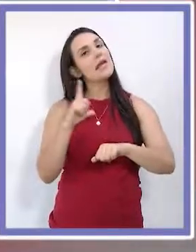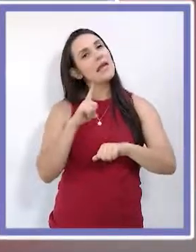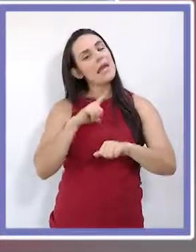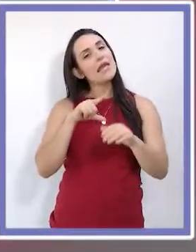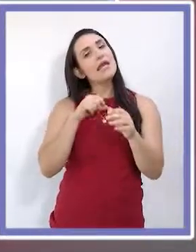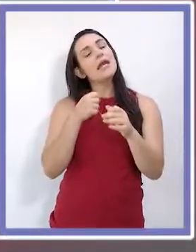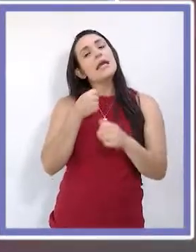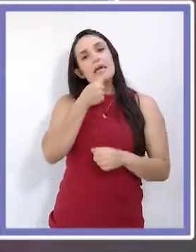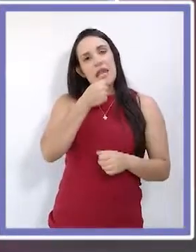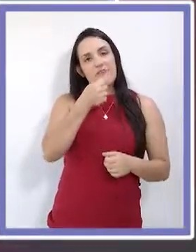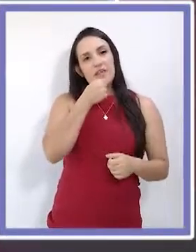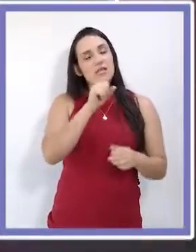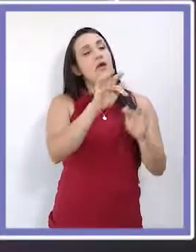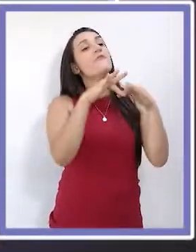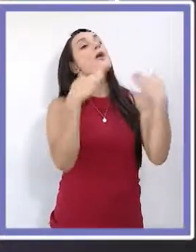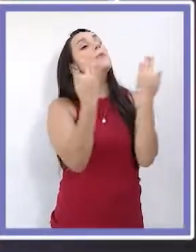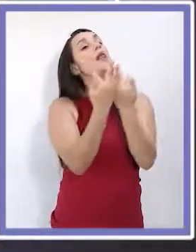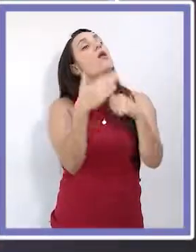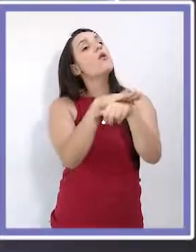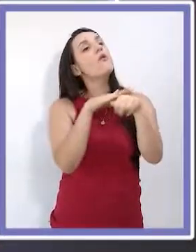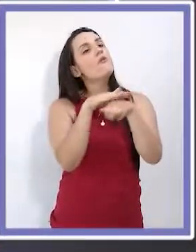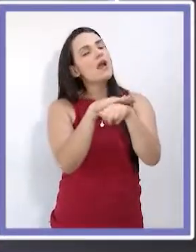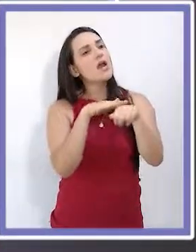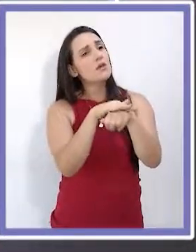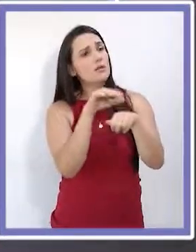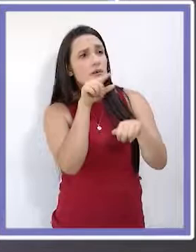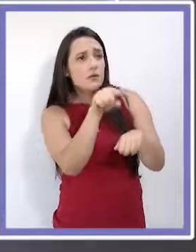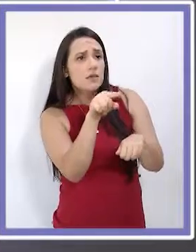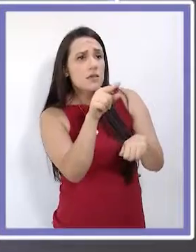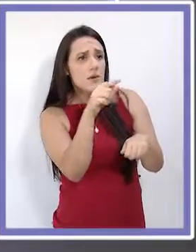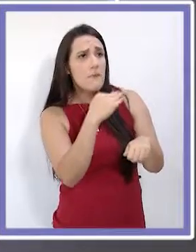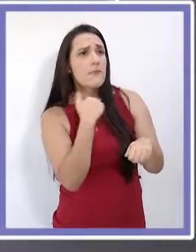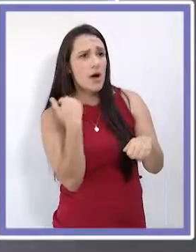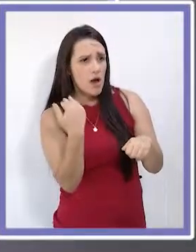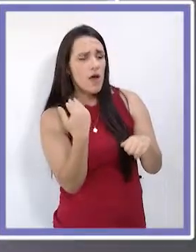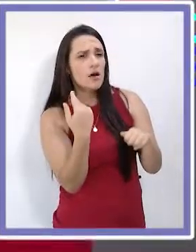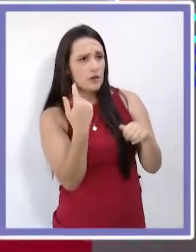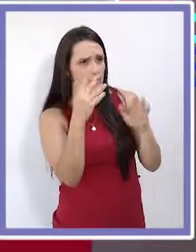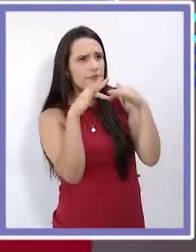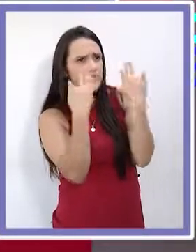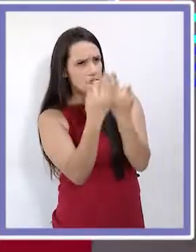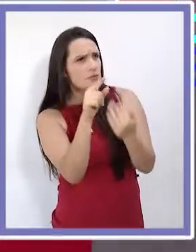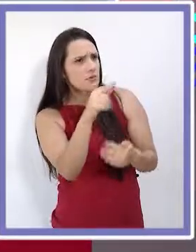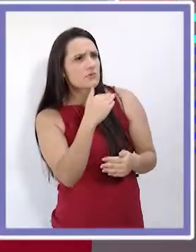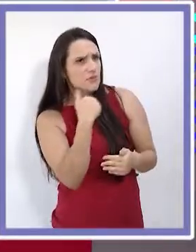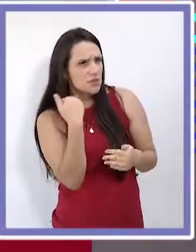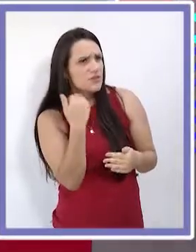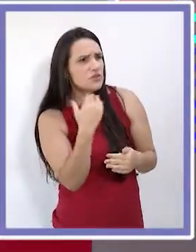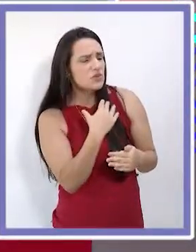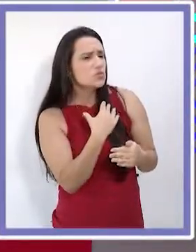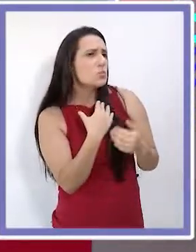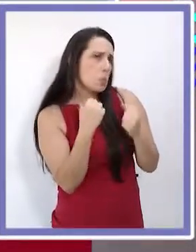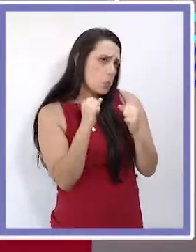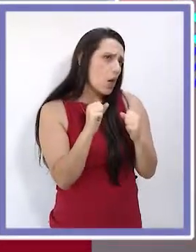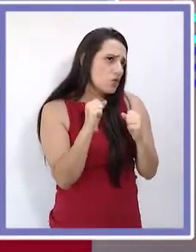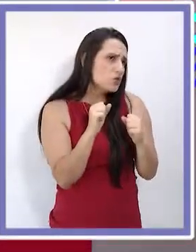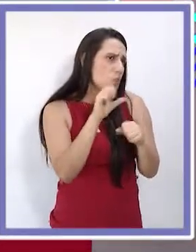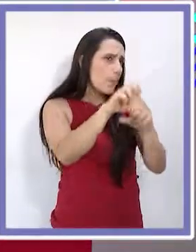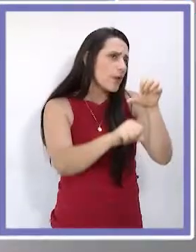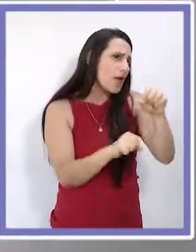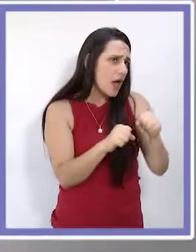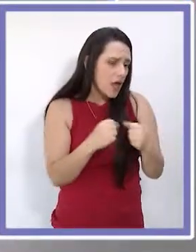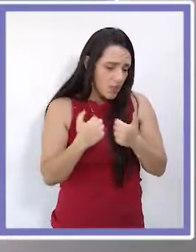e dá o direito da família de fazer a doação dos órgãos e tecidos do seu ente querido, muitas vezes a família diz